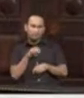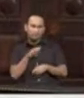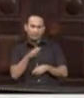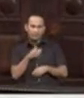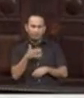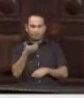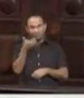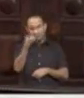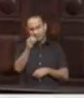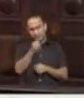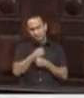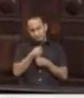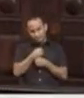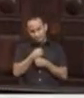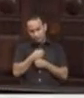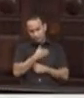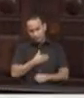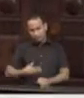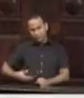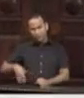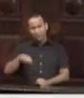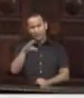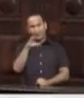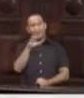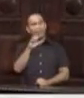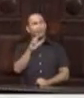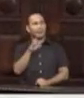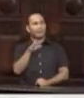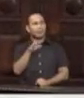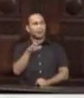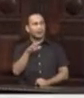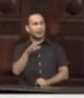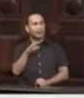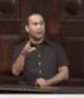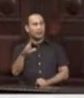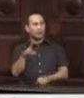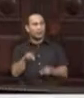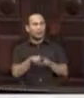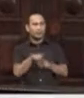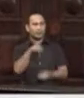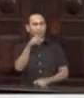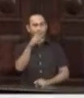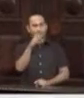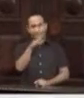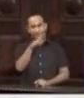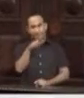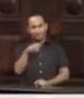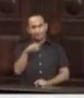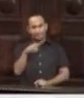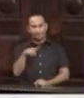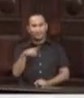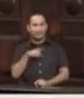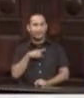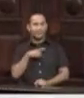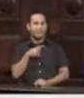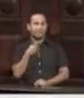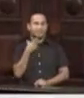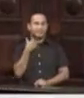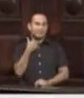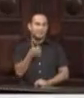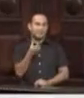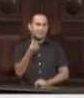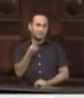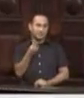governo Cabral-Pezão, a gente teve cerca de 160 bilhões em